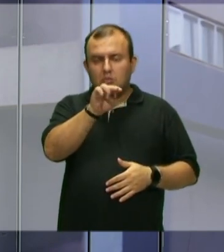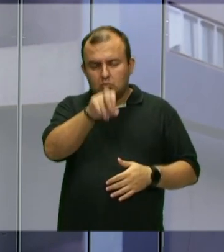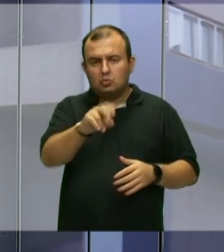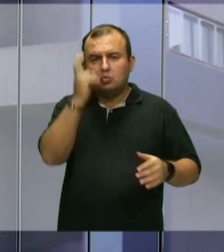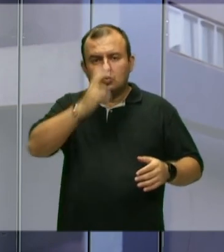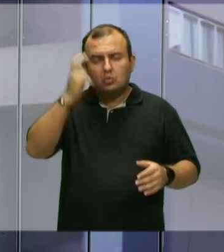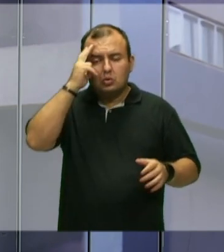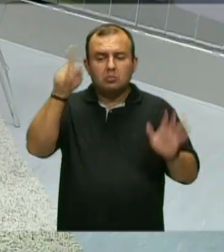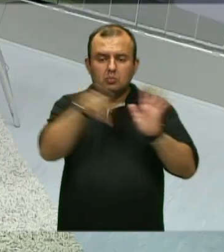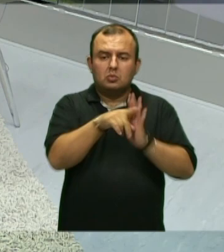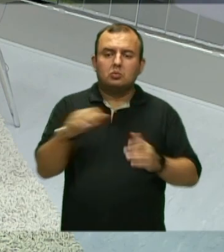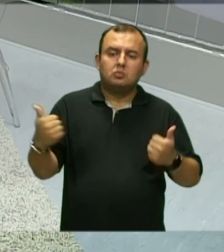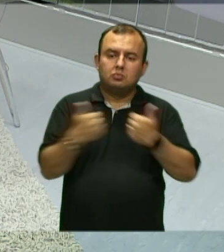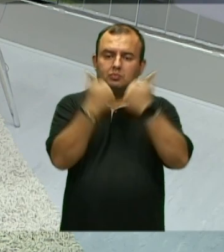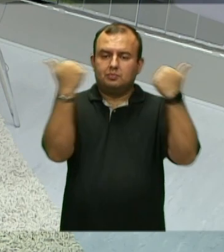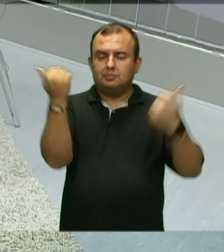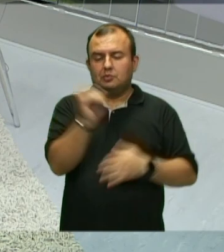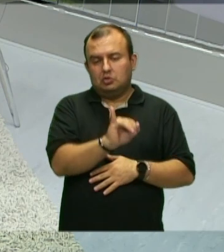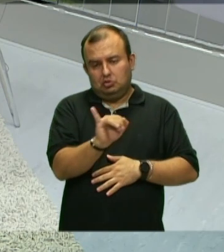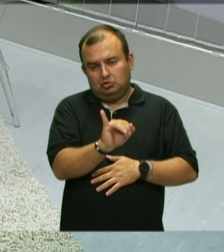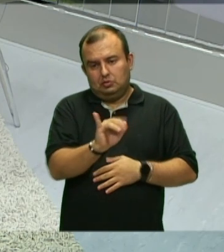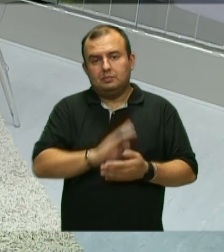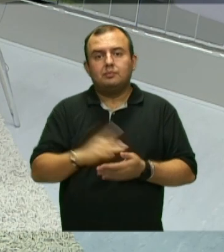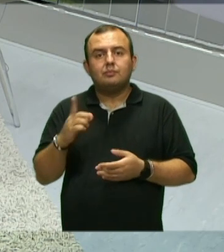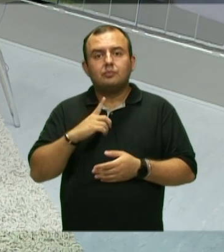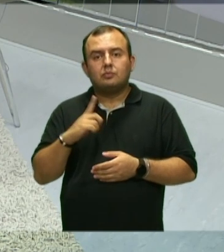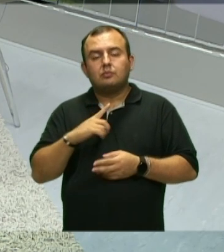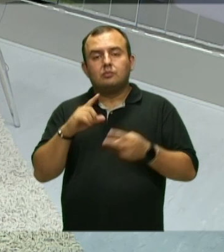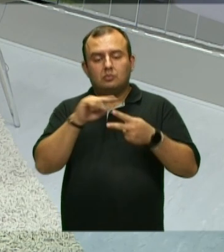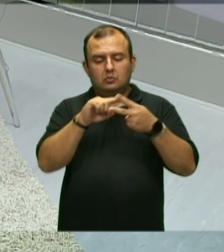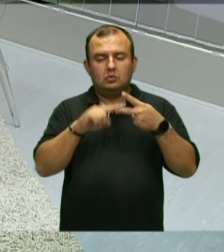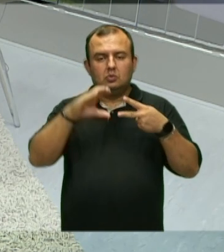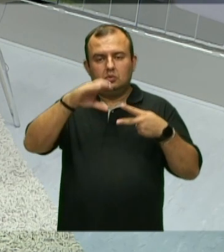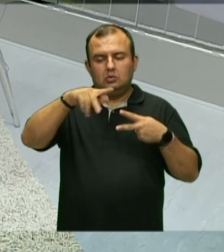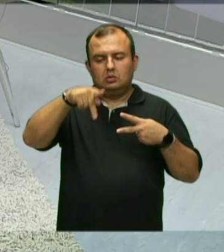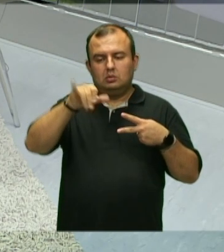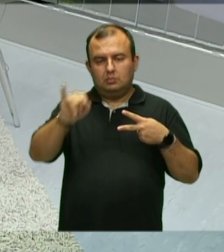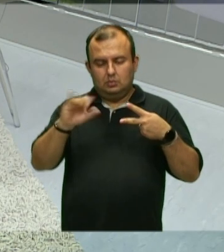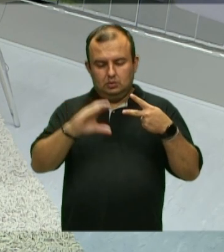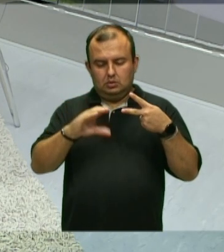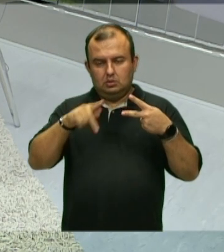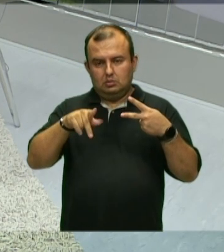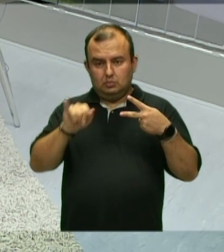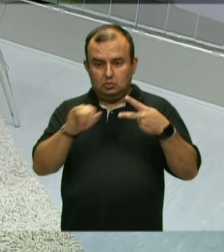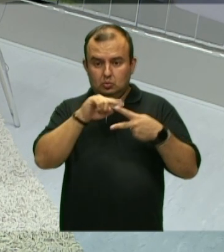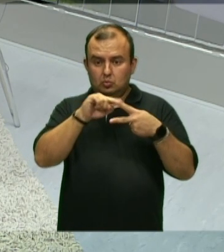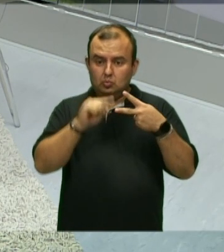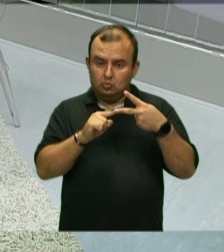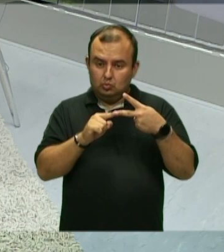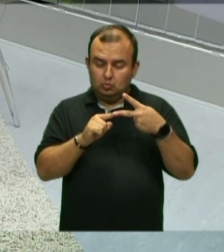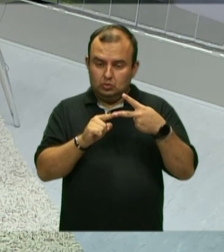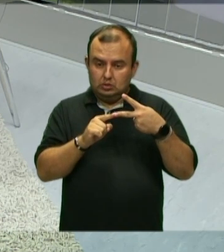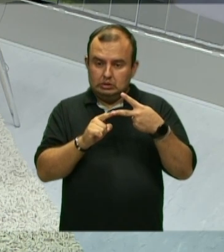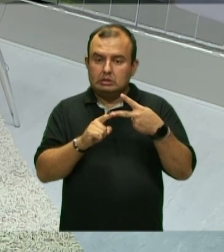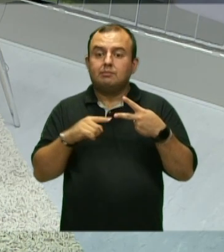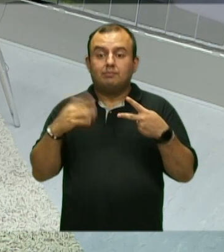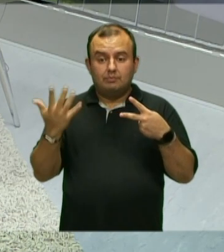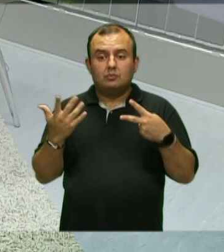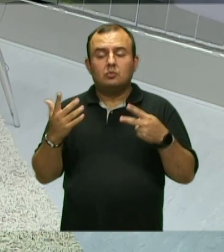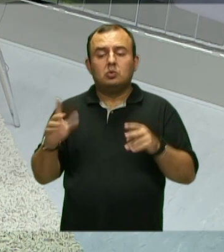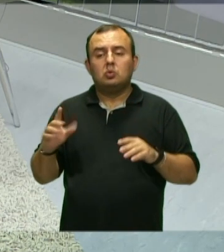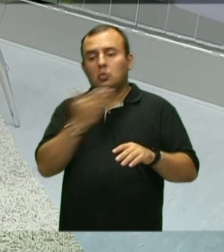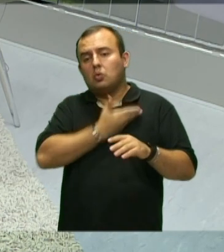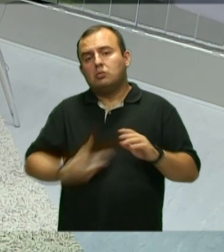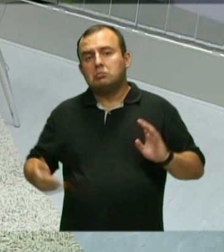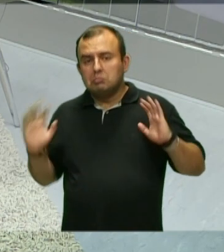a marejada. Tivemos 2 CPIs agora com desfecho. E o governo comemorou